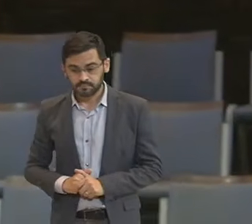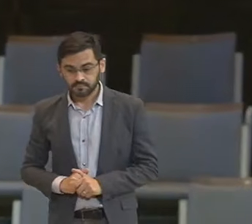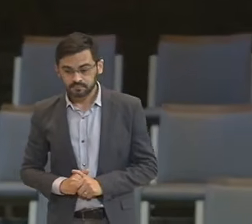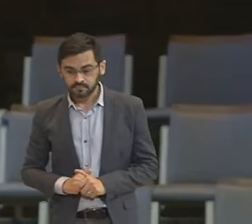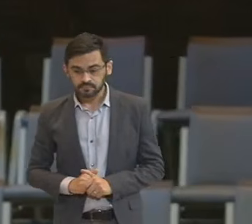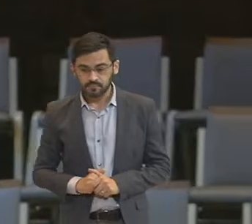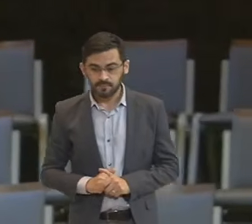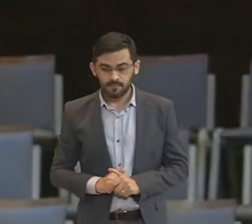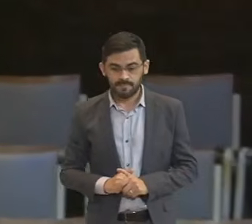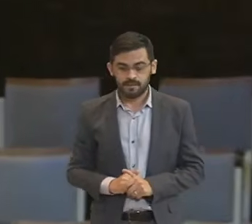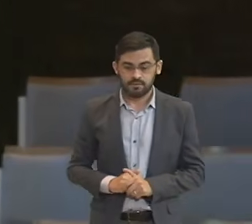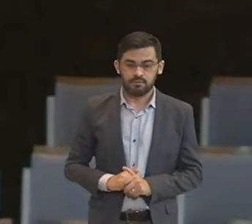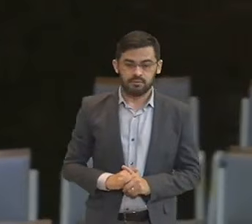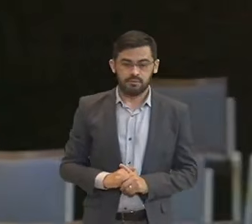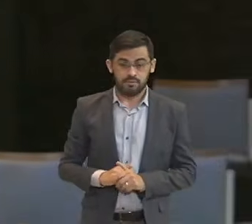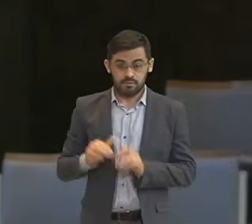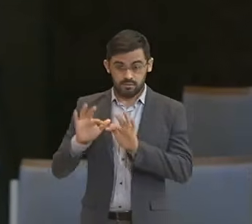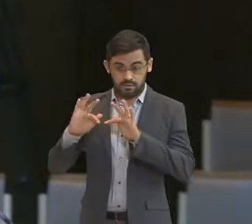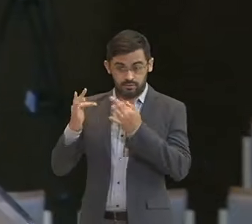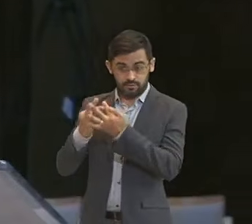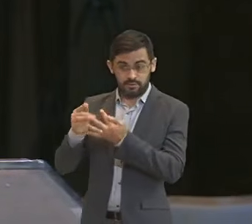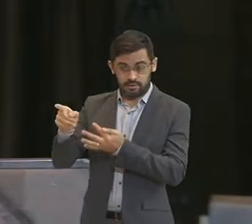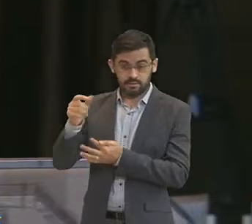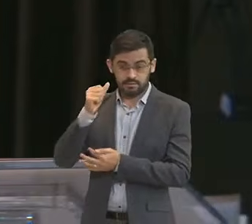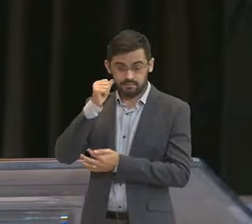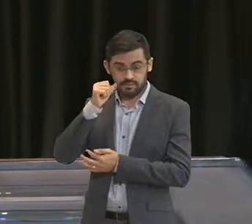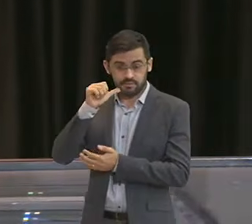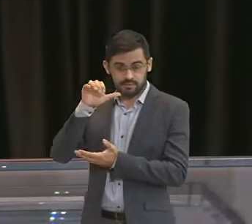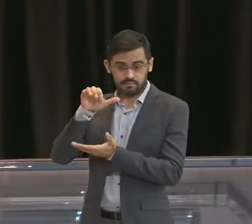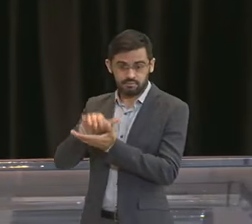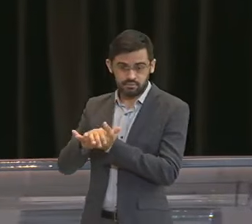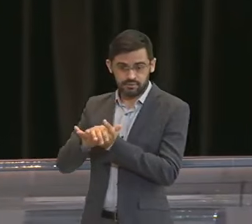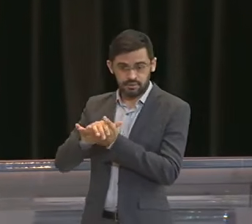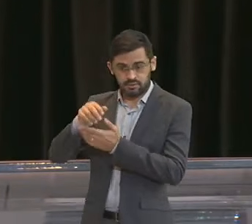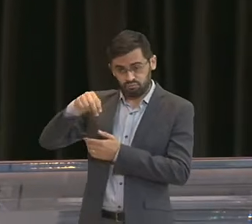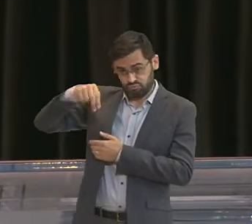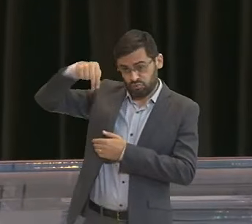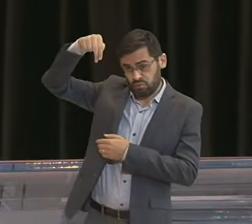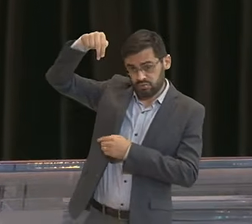A família da minha esposa é do Nordeste do Brasil.